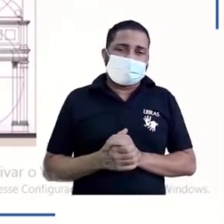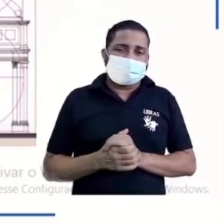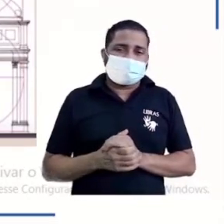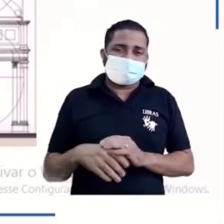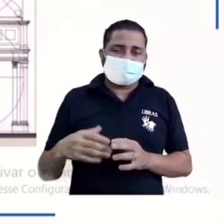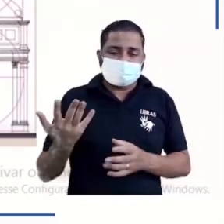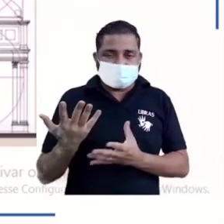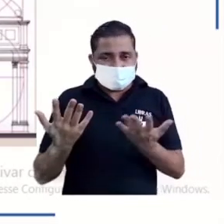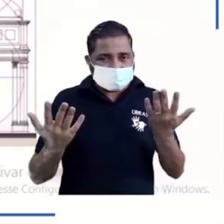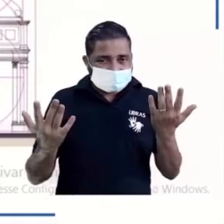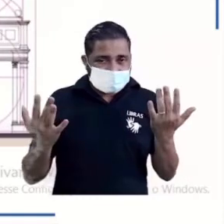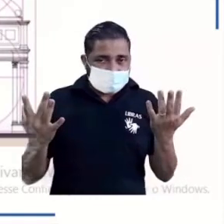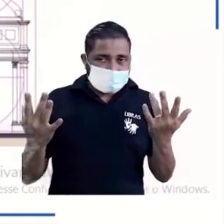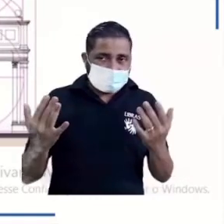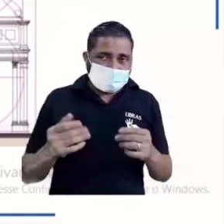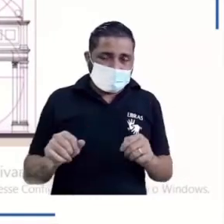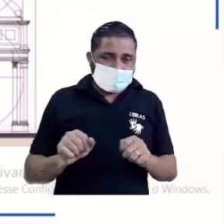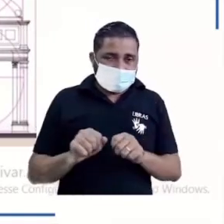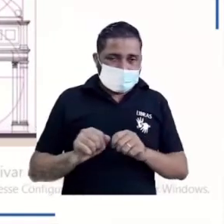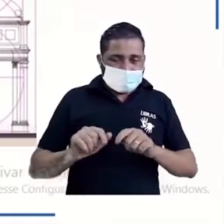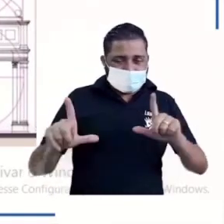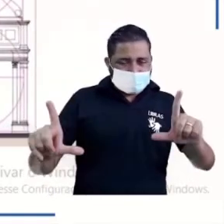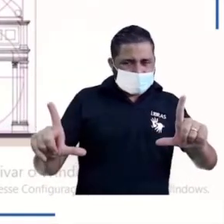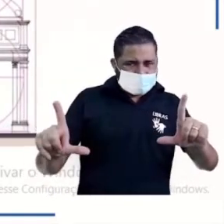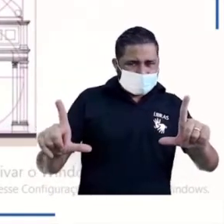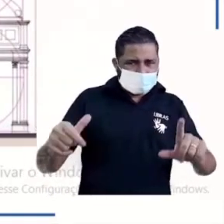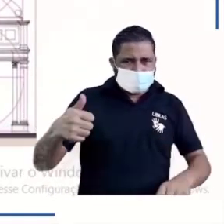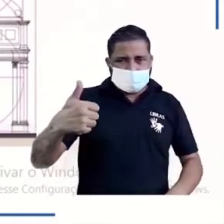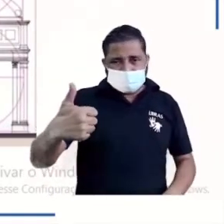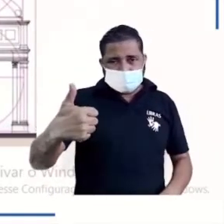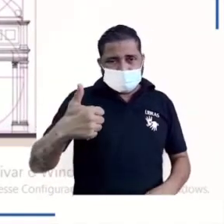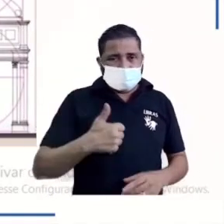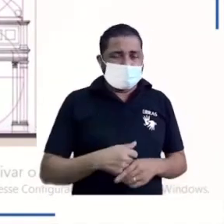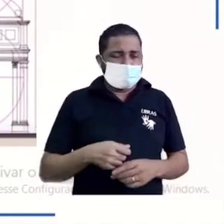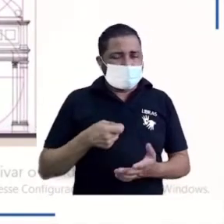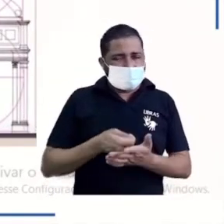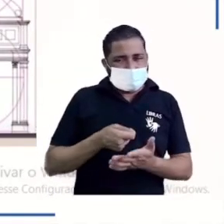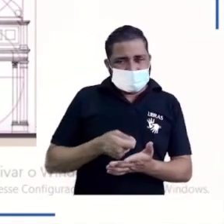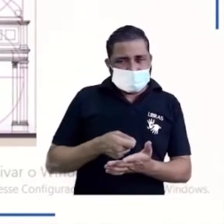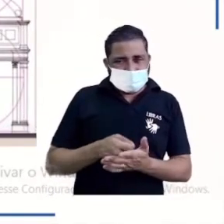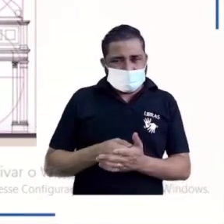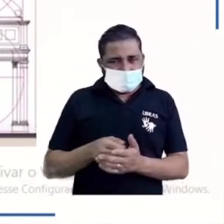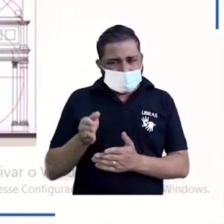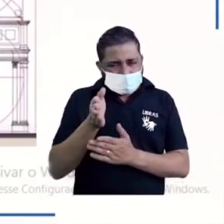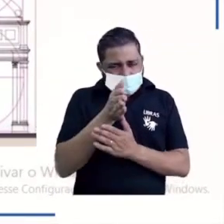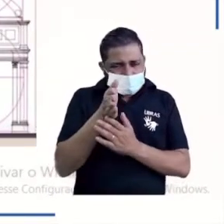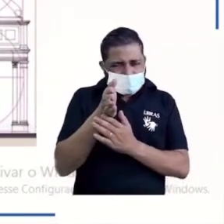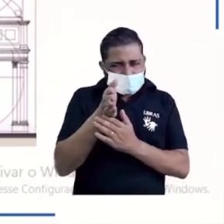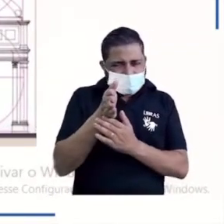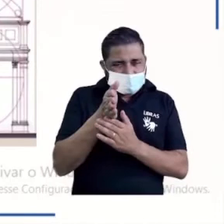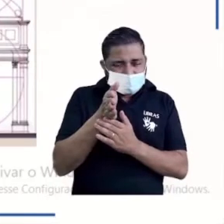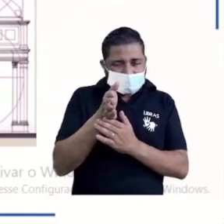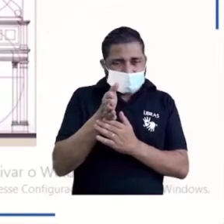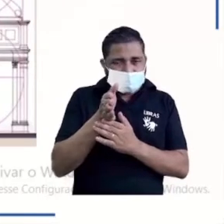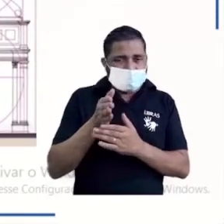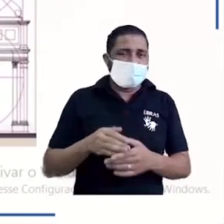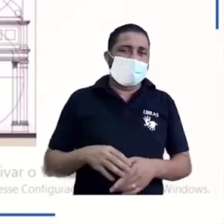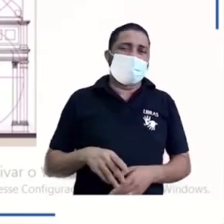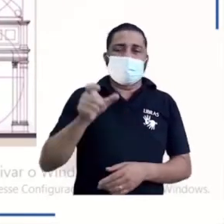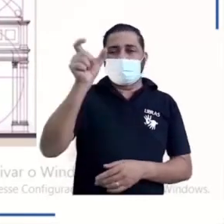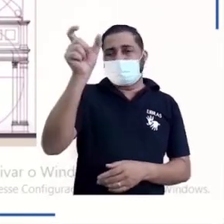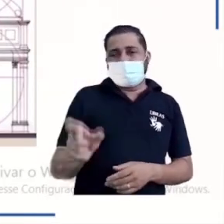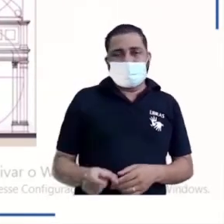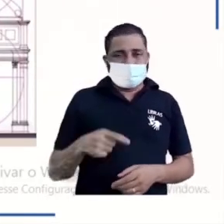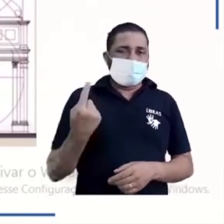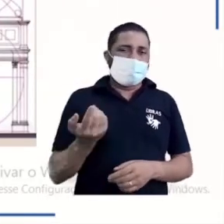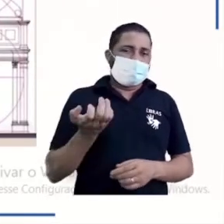com as mãos, que a gente faz assim ou a gente faz assim, para tentar mirar ou delimitar o objeto que a